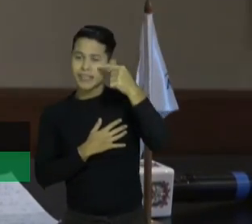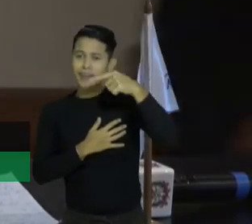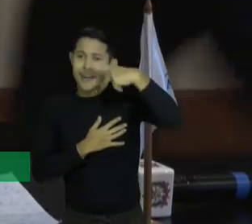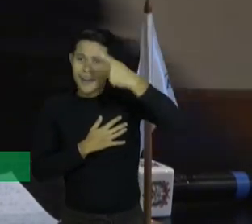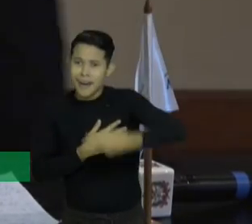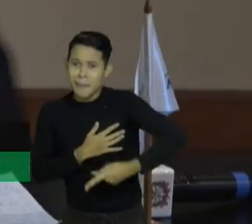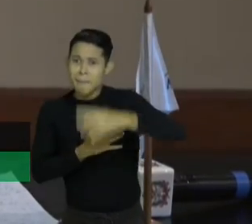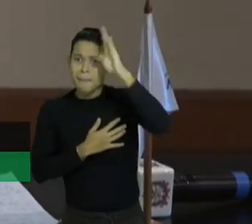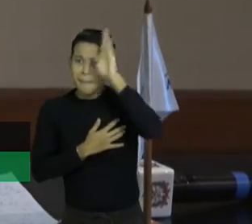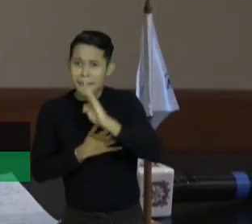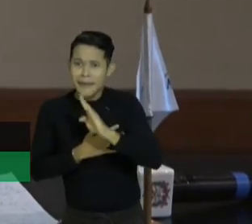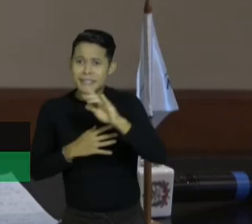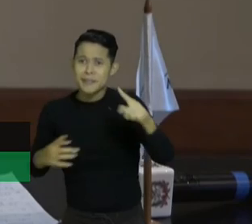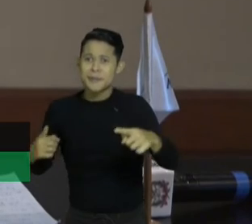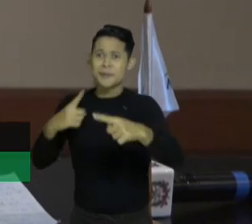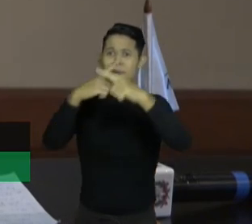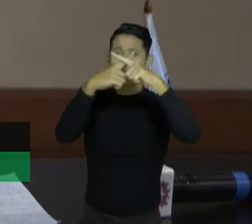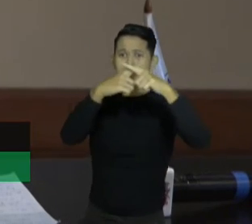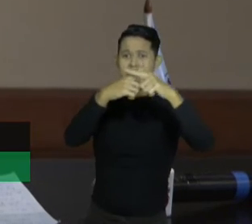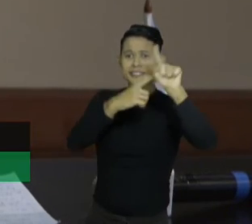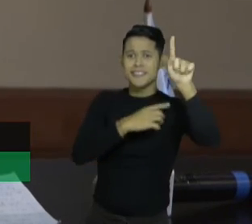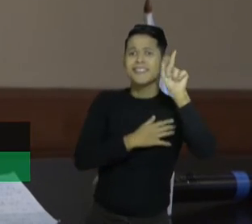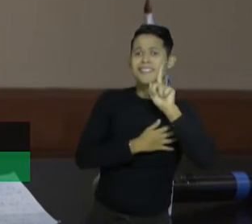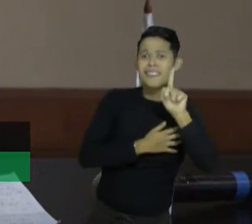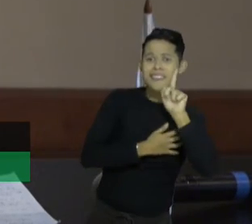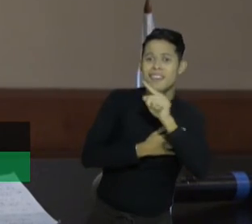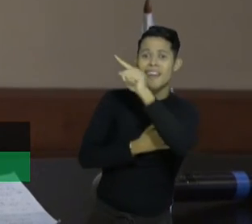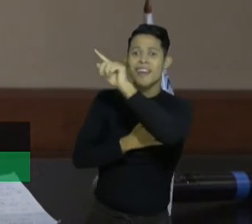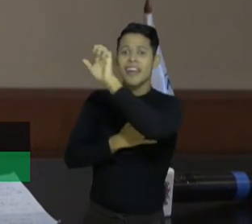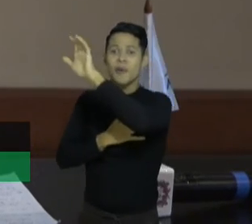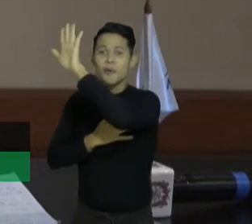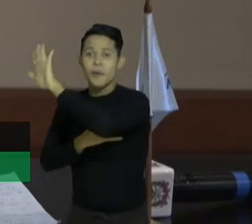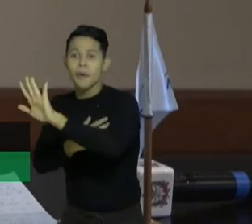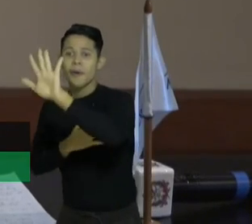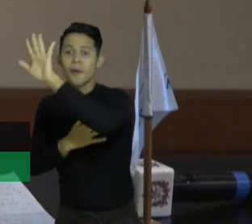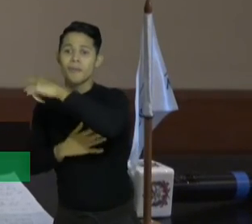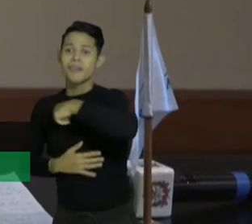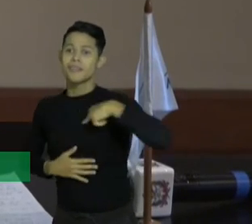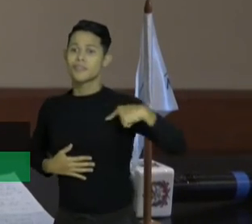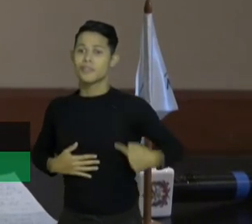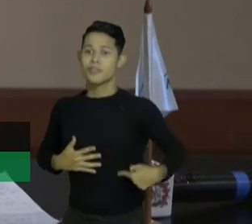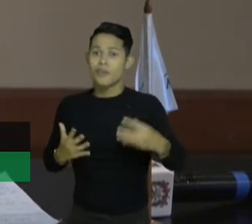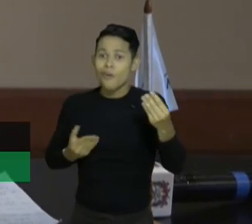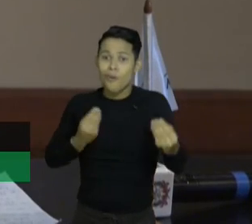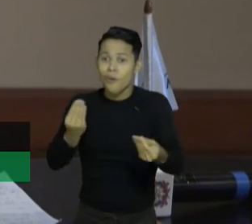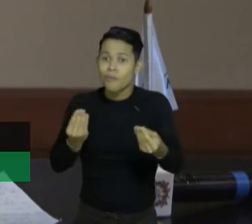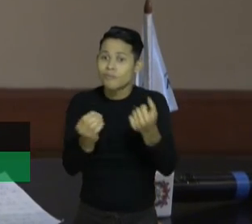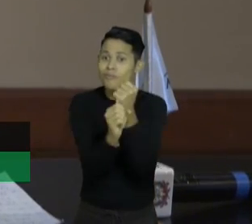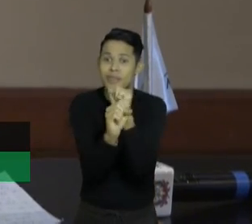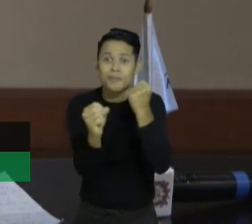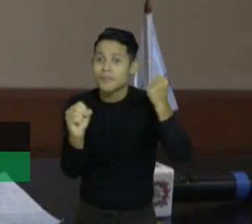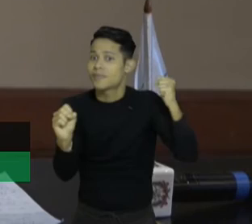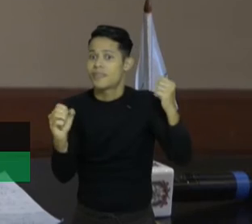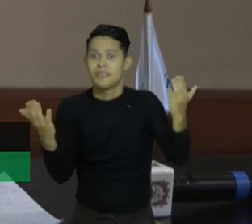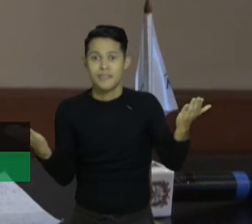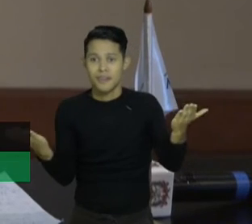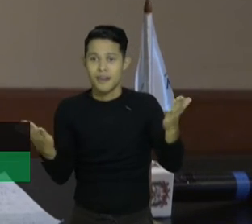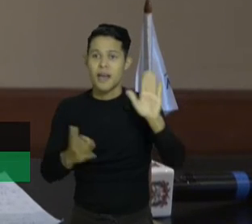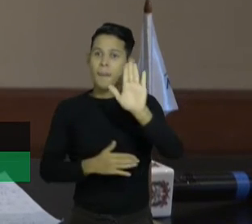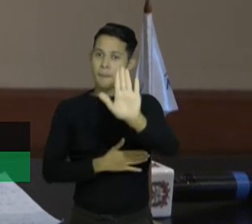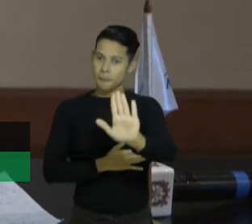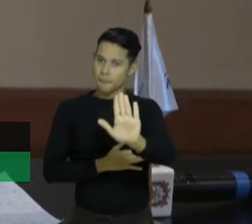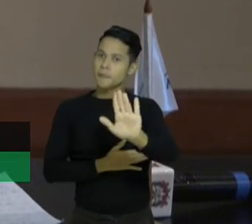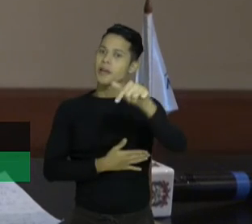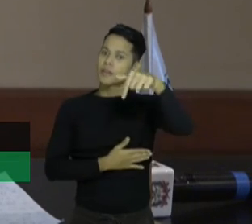Unidos ou com a China ou com a Europa é impossível agora nós temos vantagens comparativas únicas nessa área de